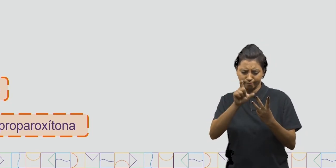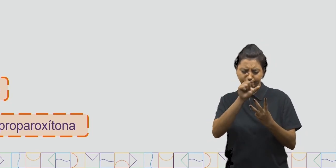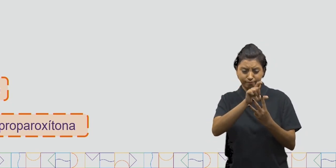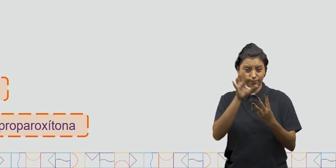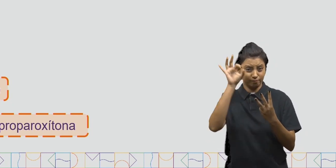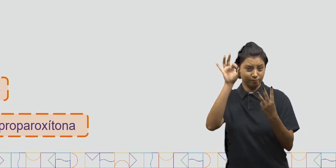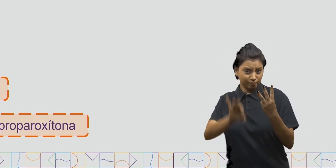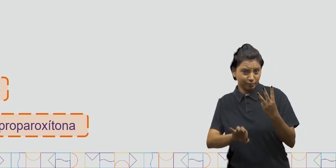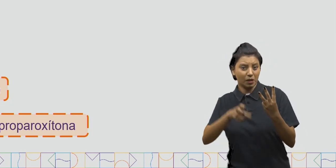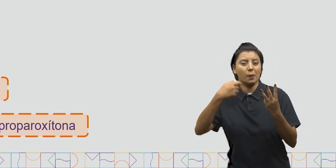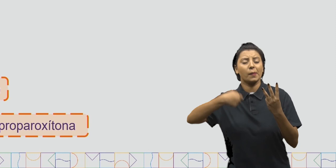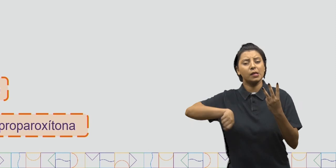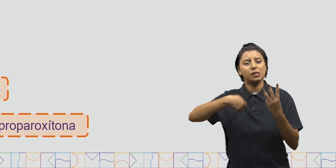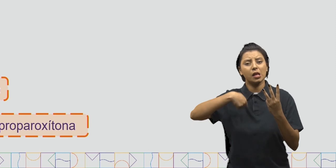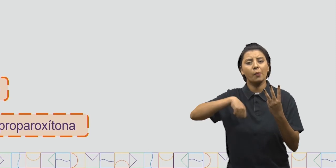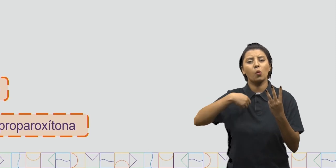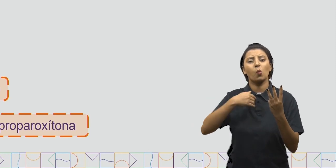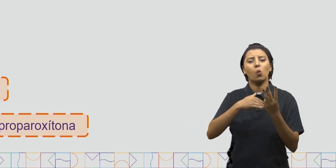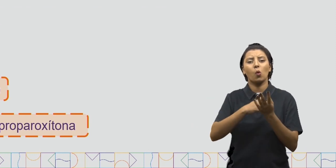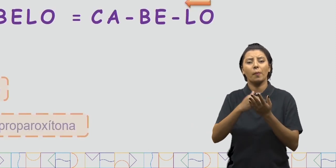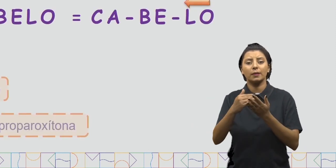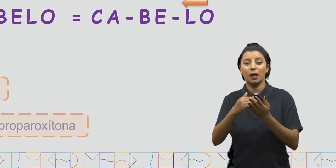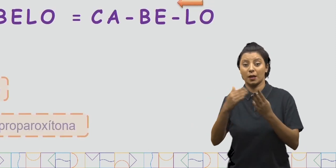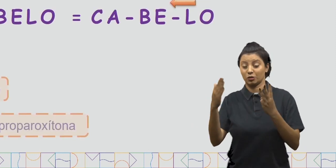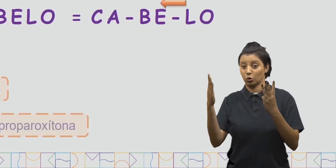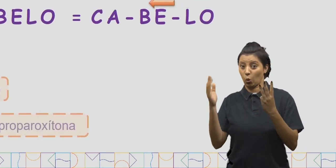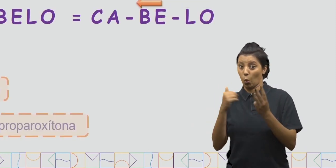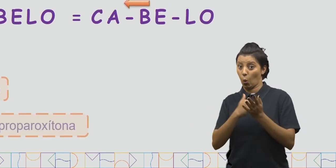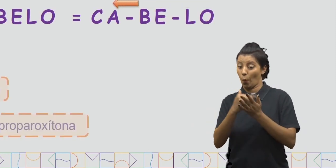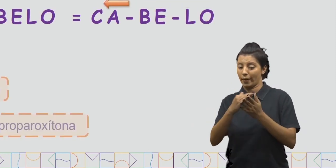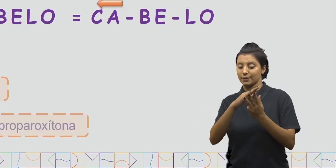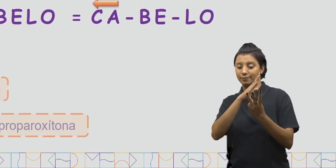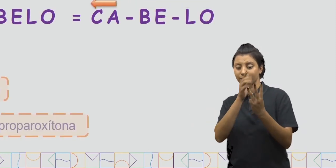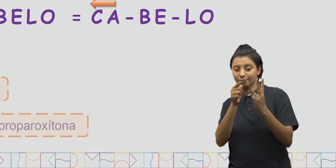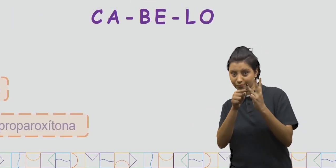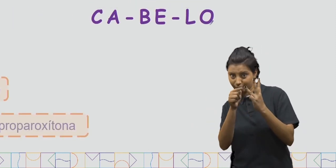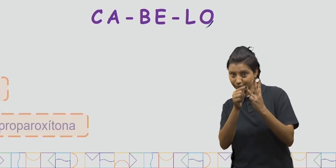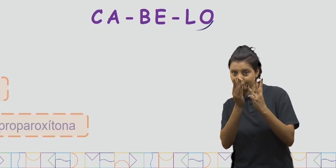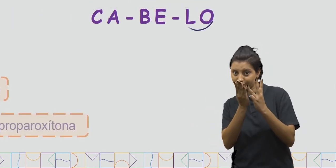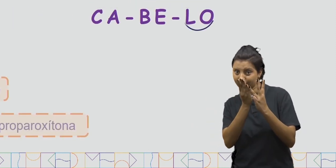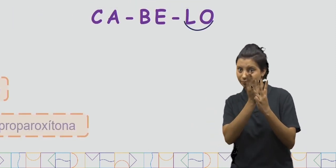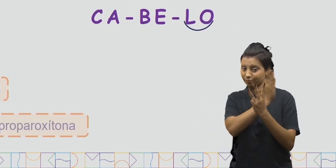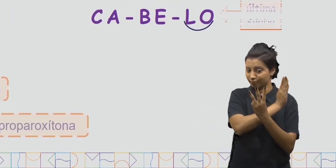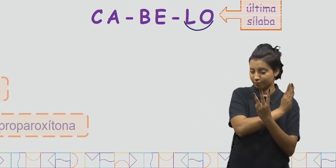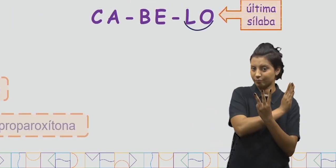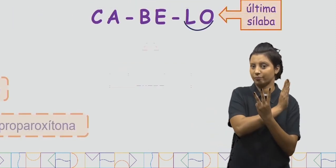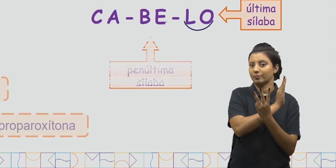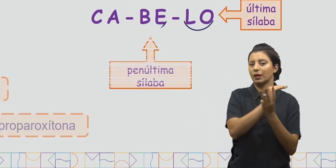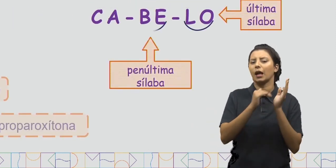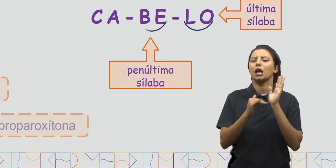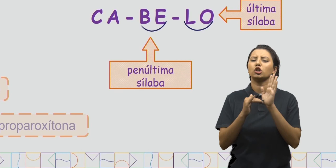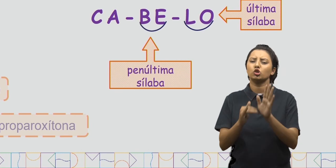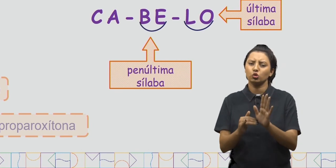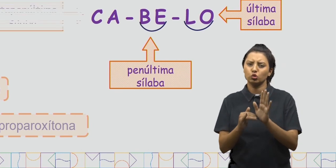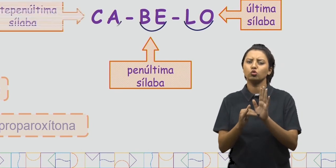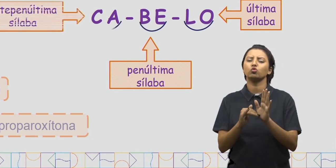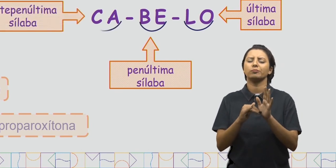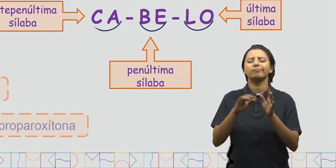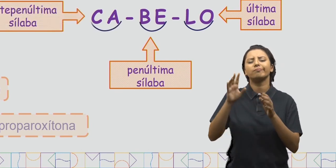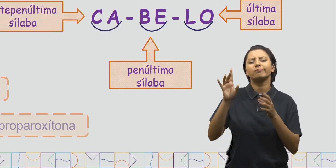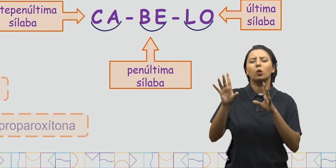das sílabas, precisamos começar da direita para a esquerda, e isso nos ajudará